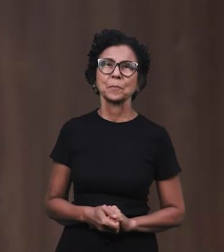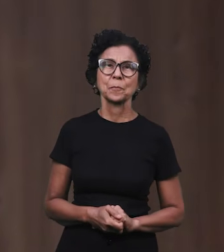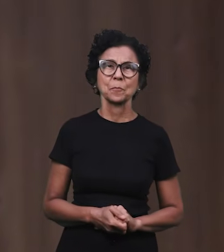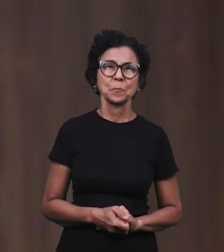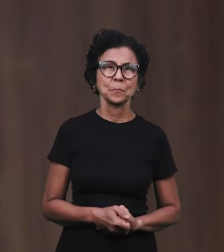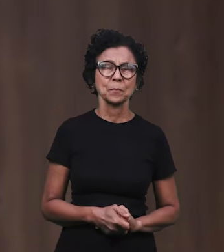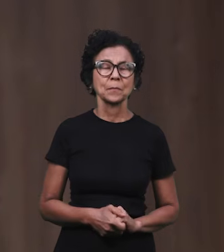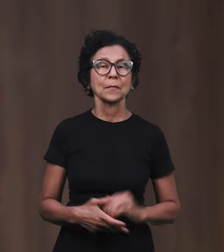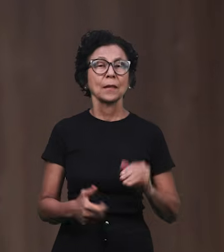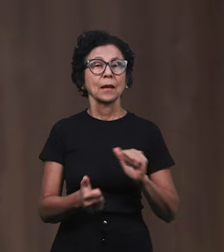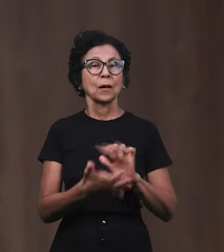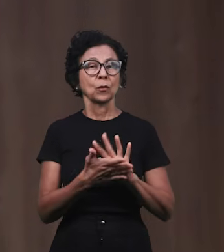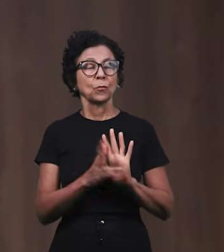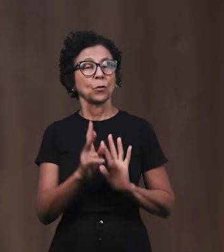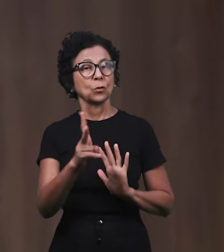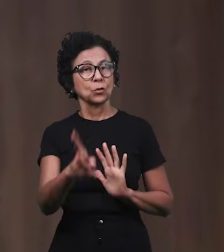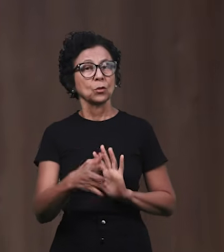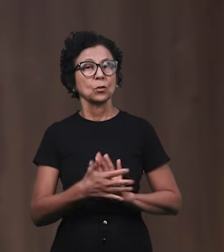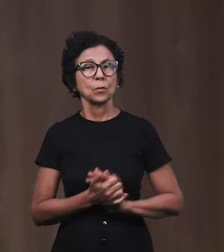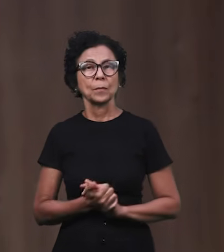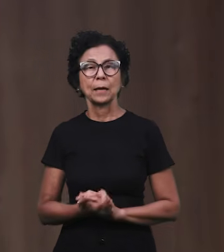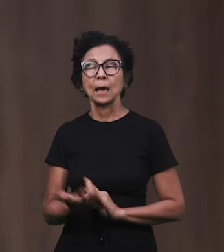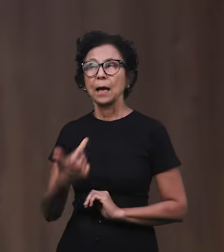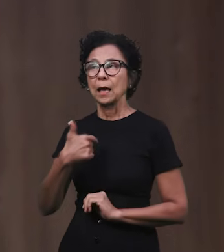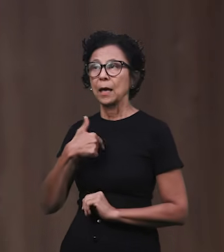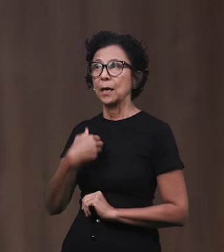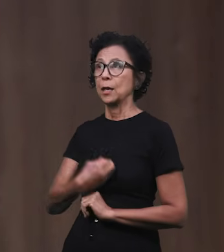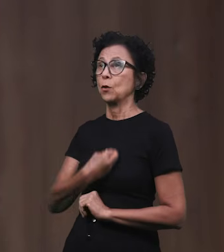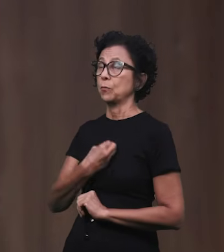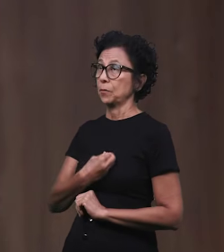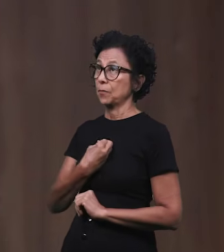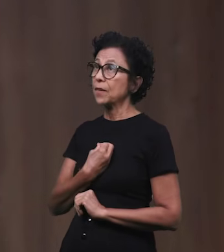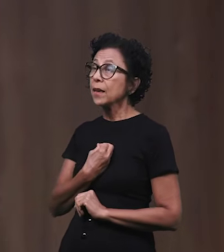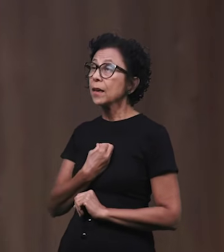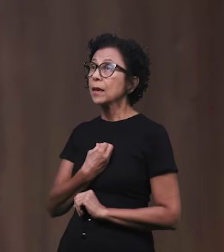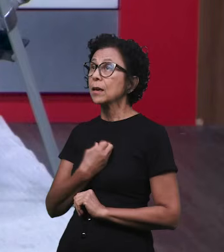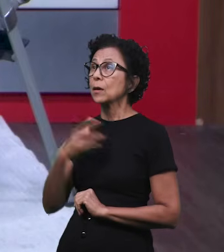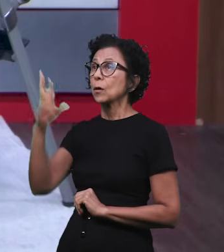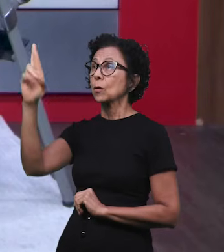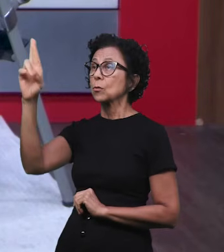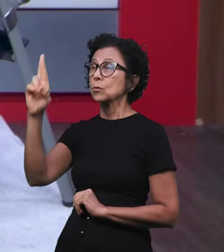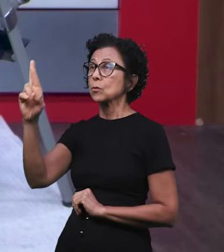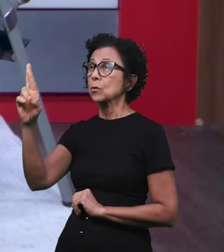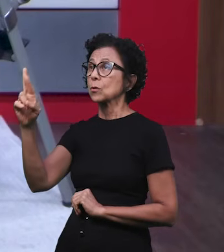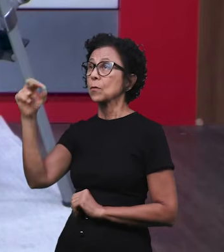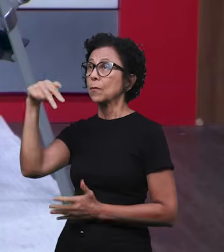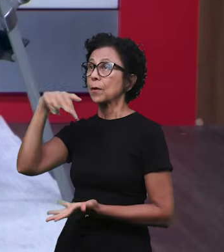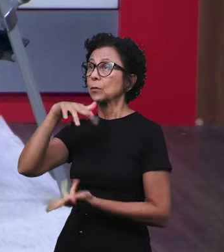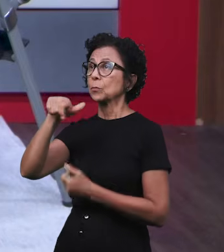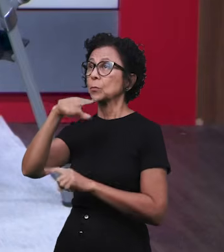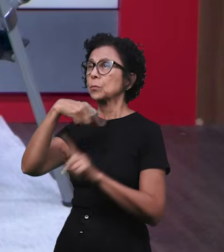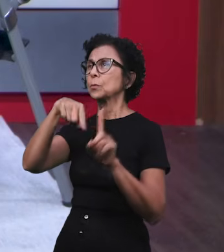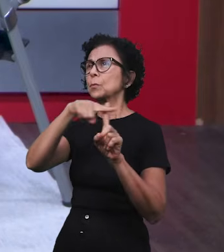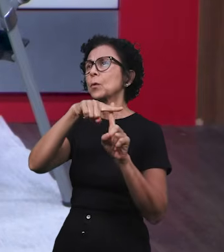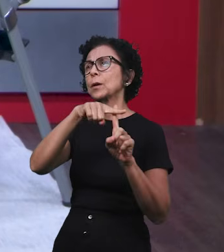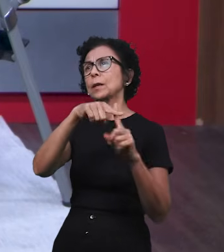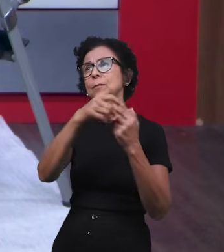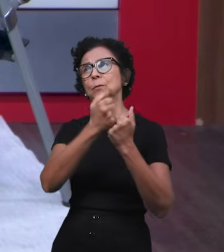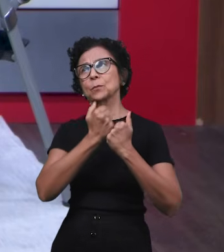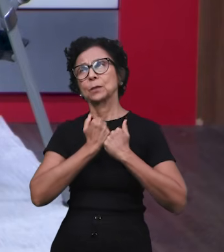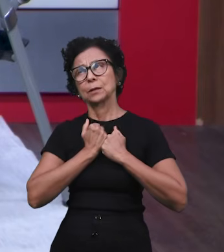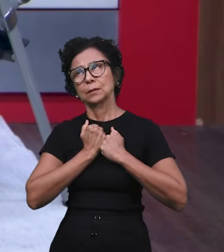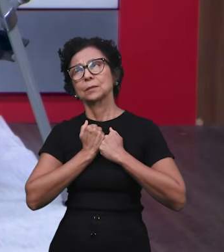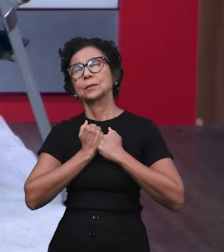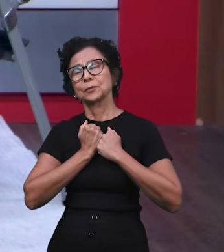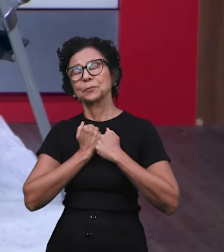tu morreste. Para me curares, enfermastes. Olha só que linda essa parte. Então, ó, para que vivesse,